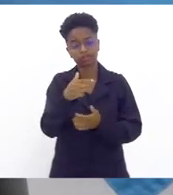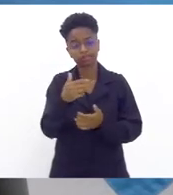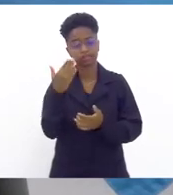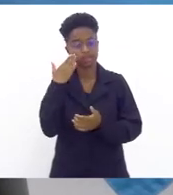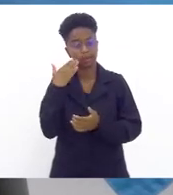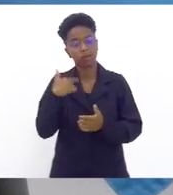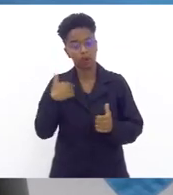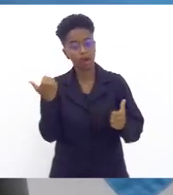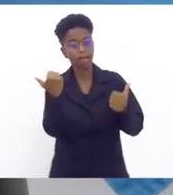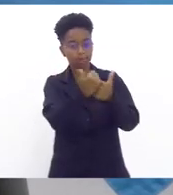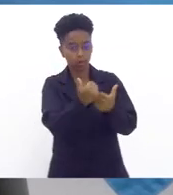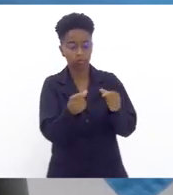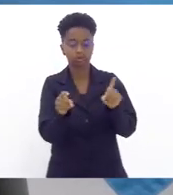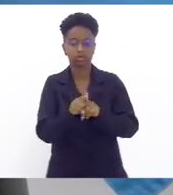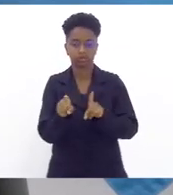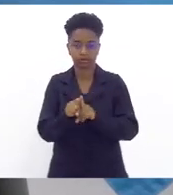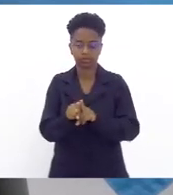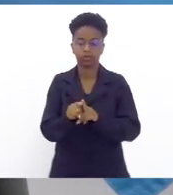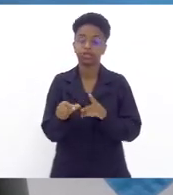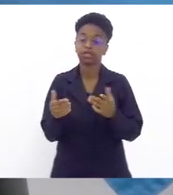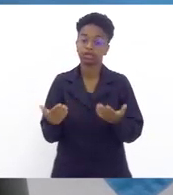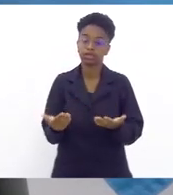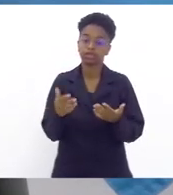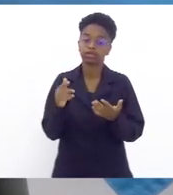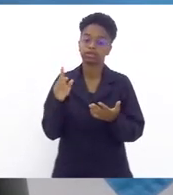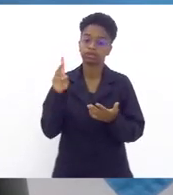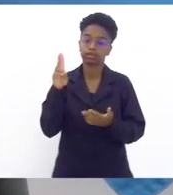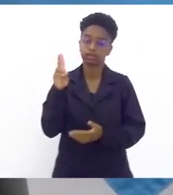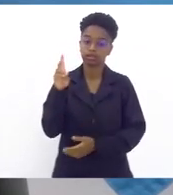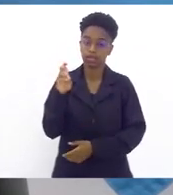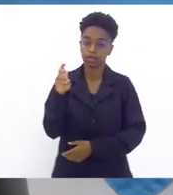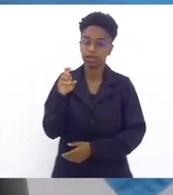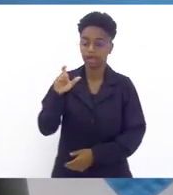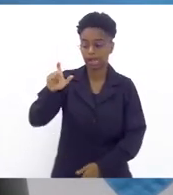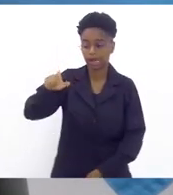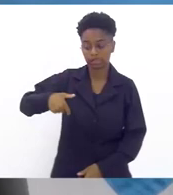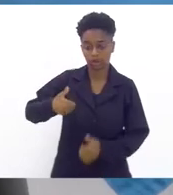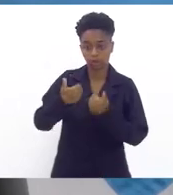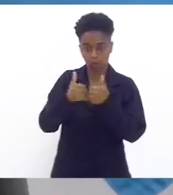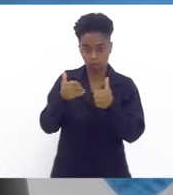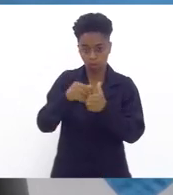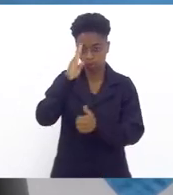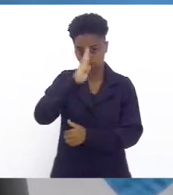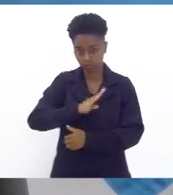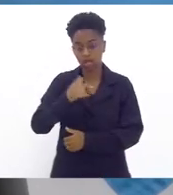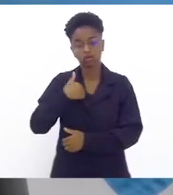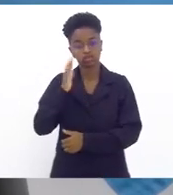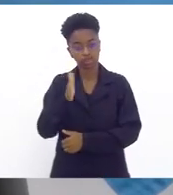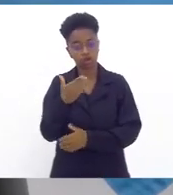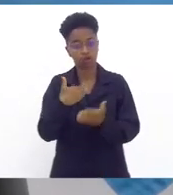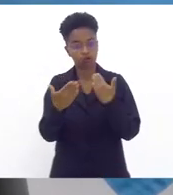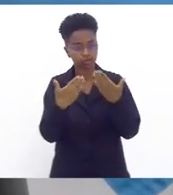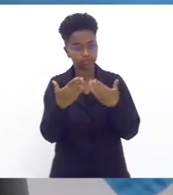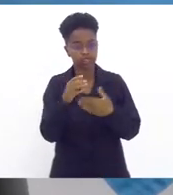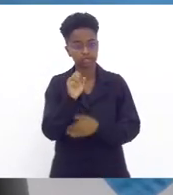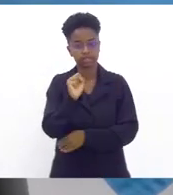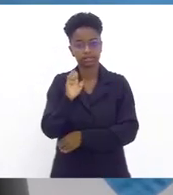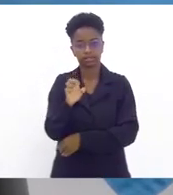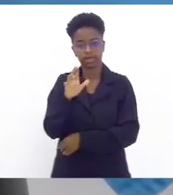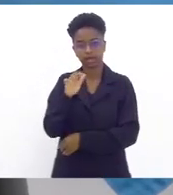E aí a questão do RioCard Eu já falei com Serafim a gente tá conversando